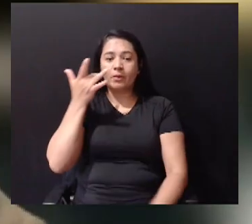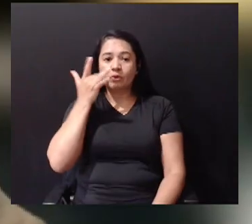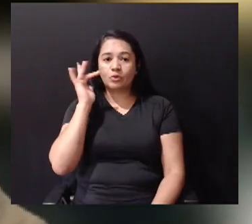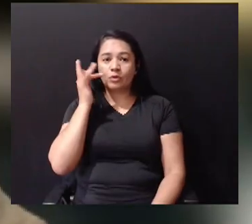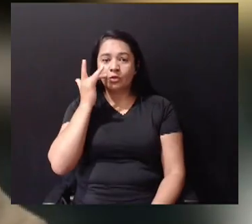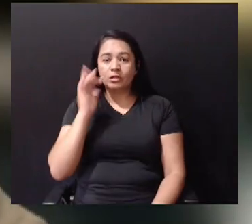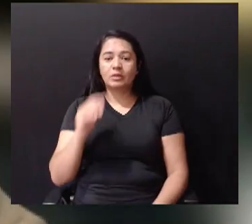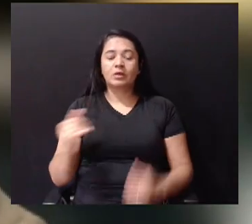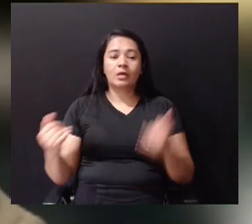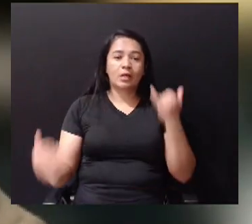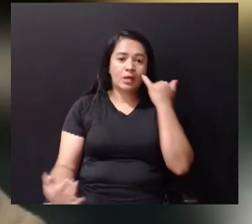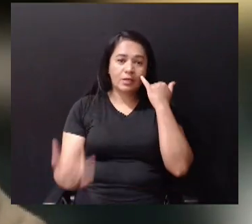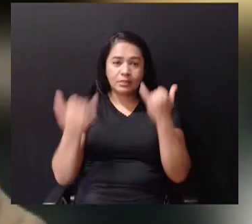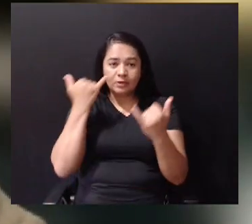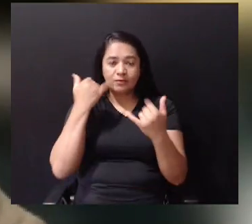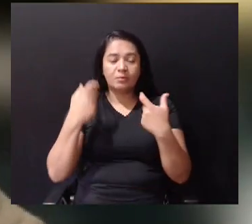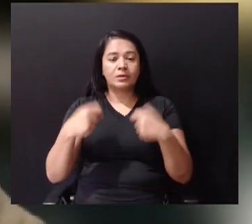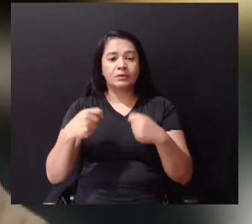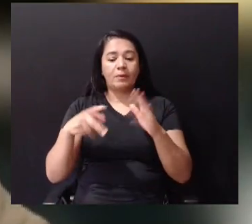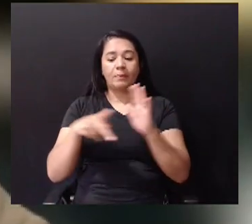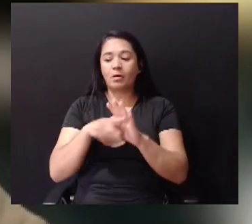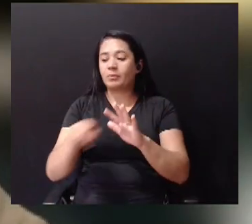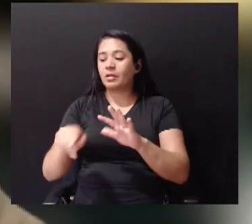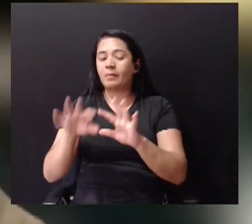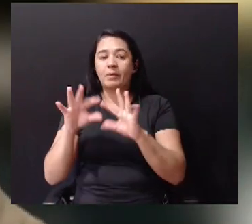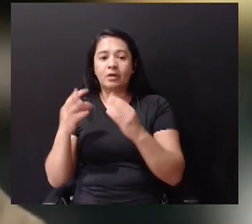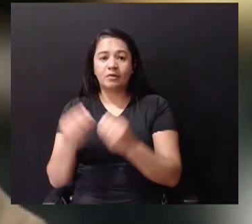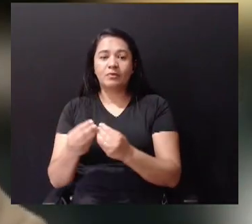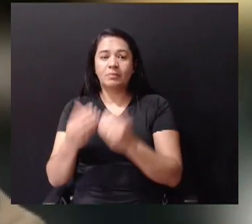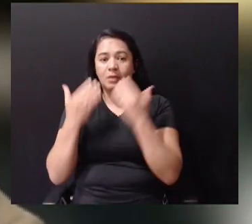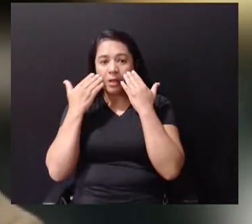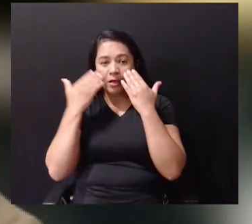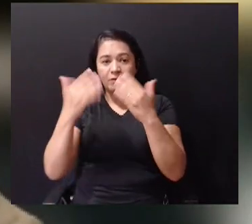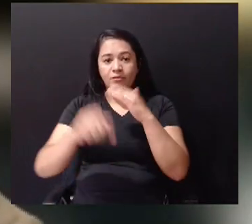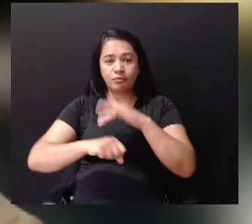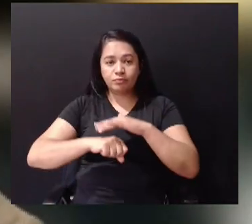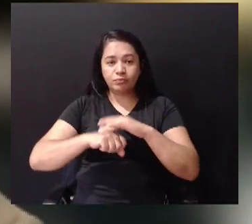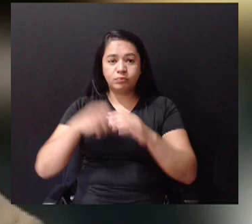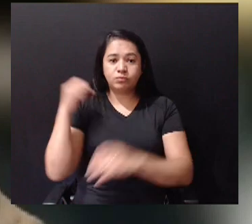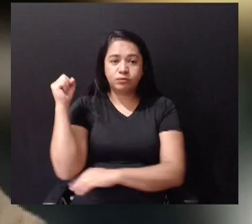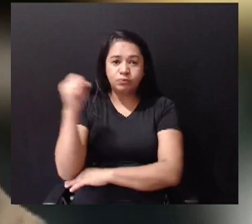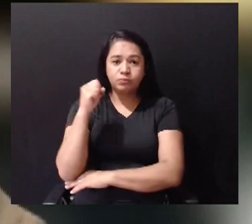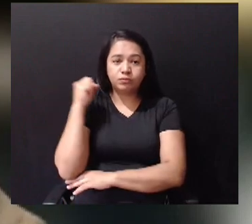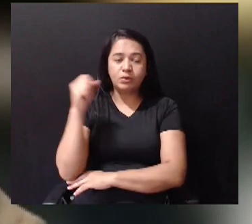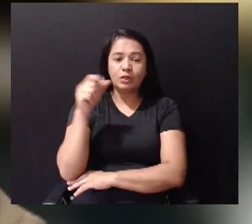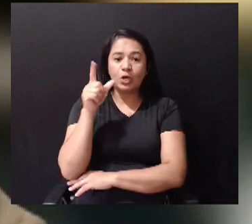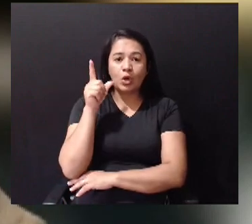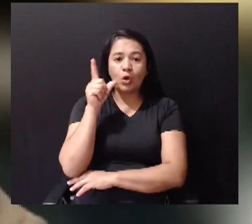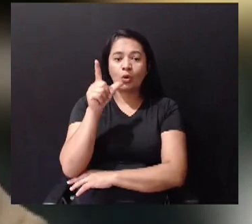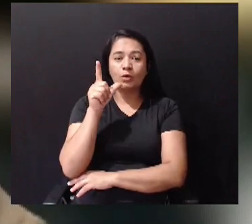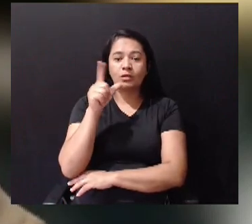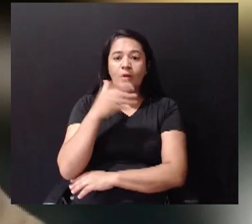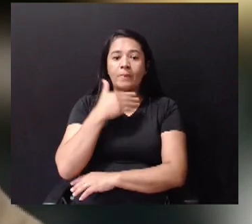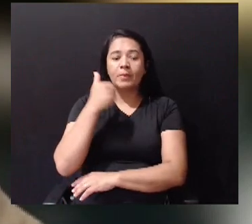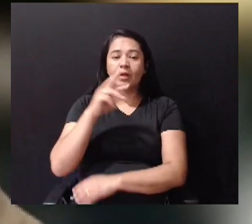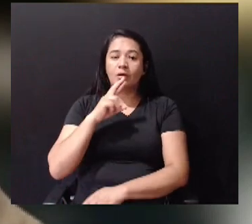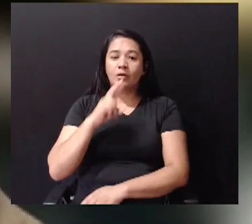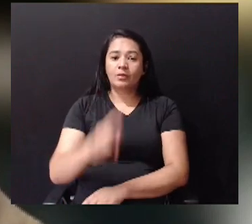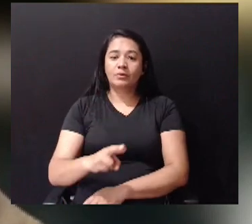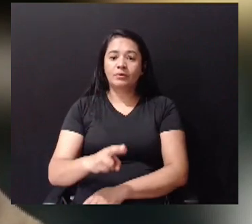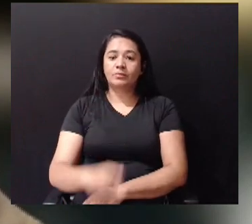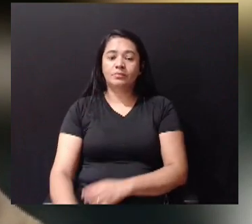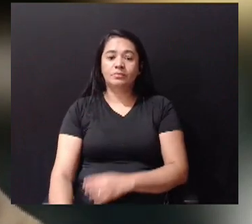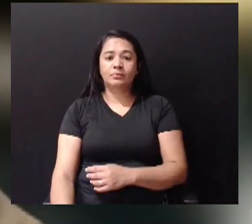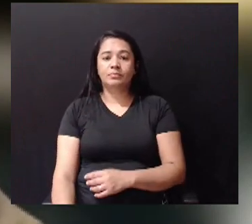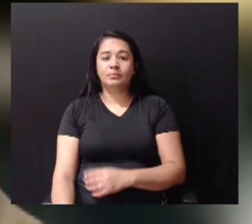essas famílias, para elas poderem enfrentar uma doença grave e poderem obter o melhor resultado. É dessa forma que eu enxergo a importância